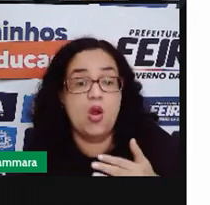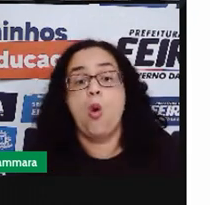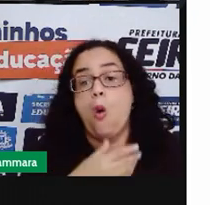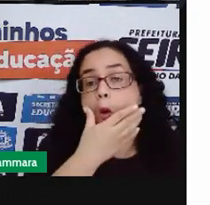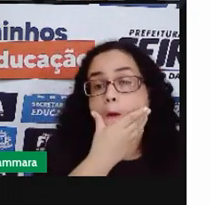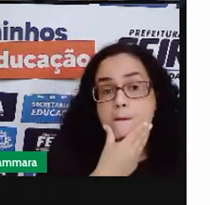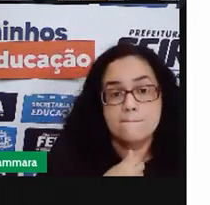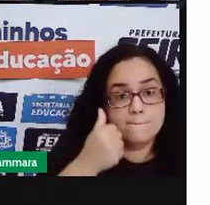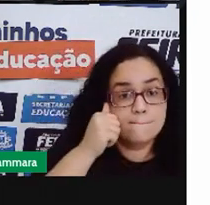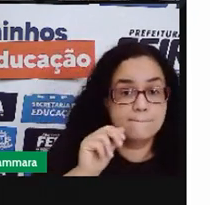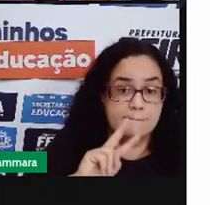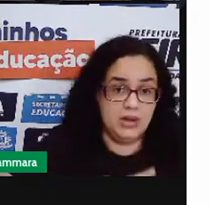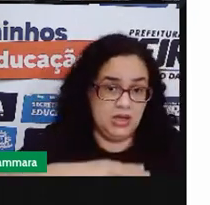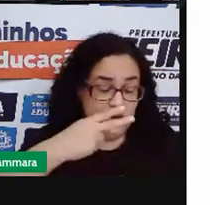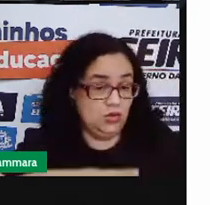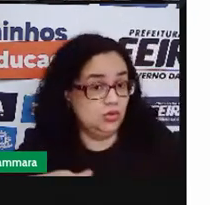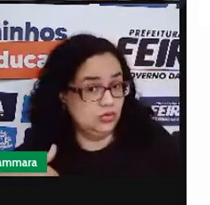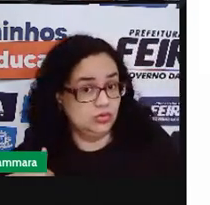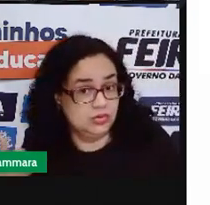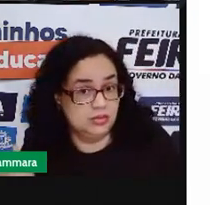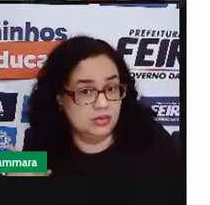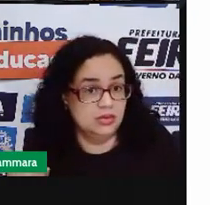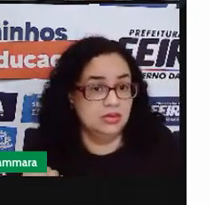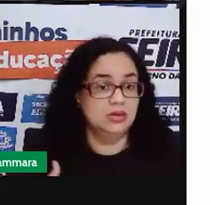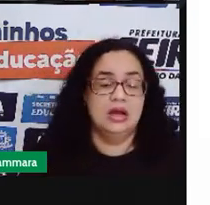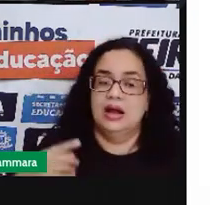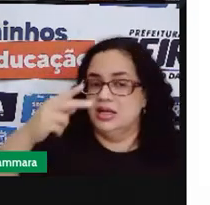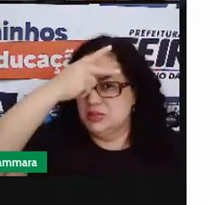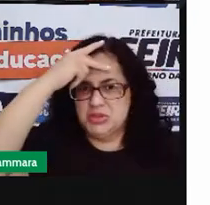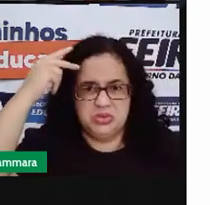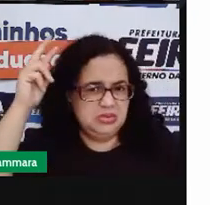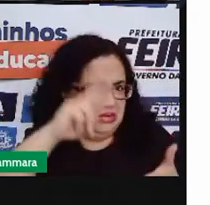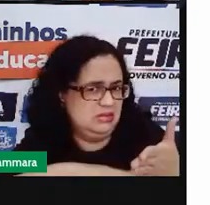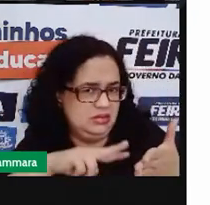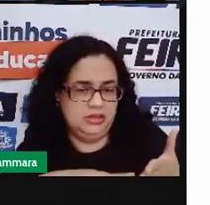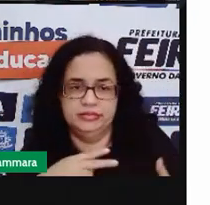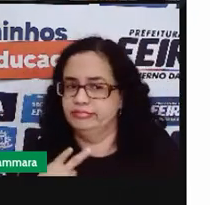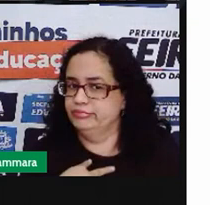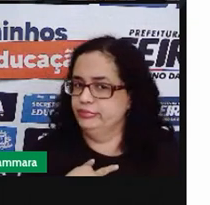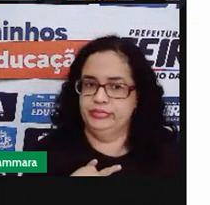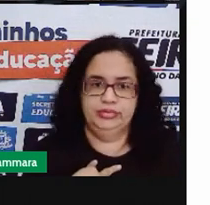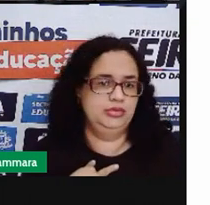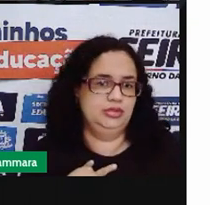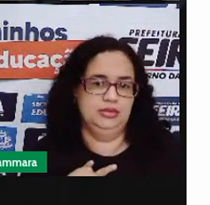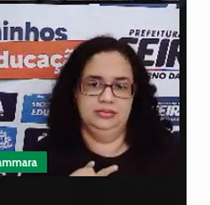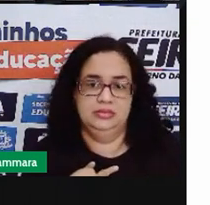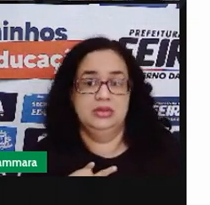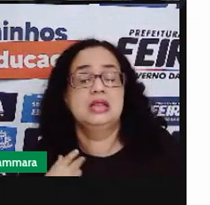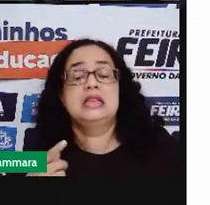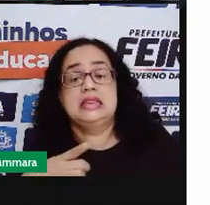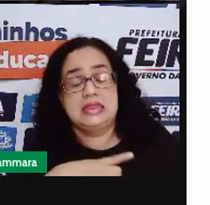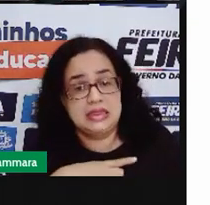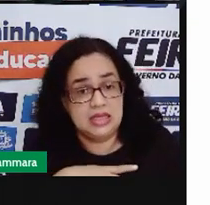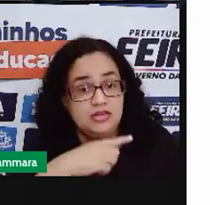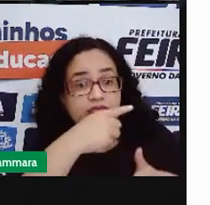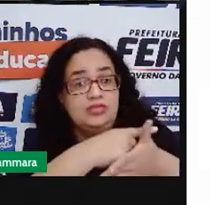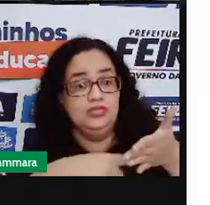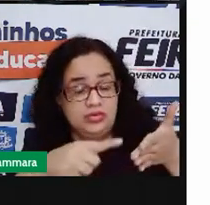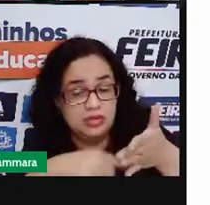homens e mulheres maiores de 18 anos, menos os analfabetos. Nesse período, houve eleições